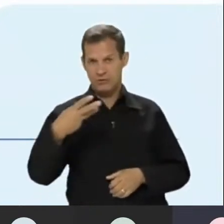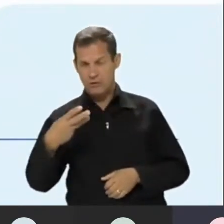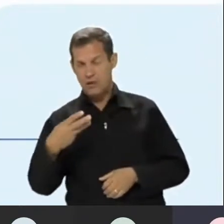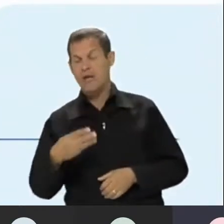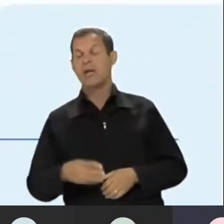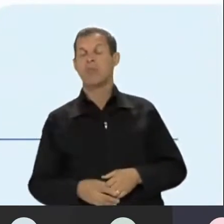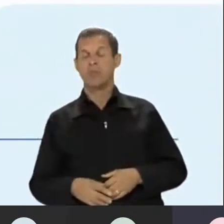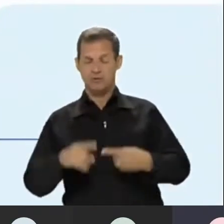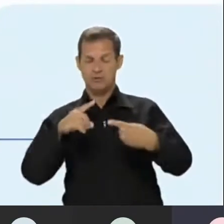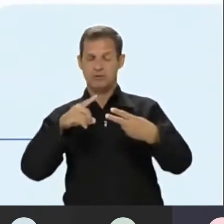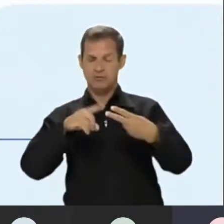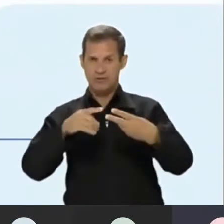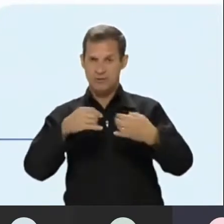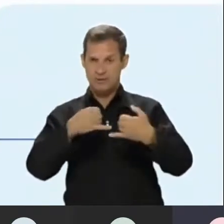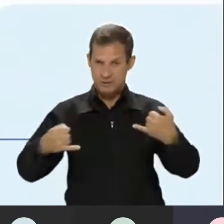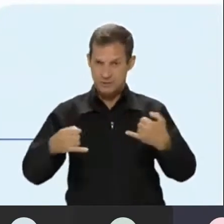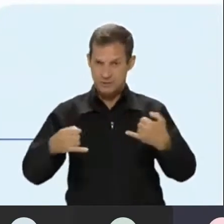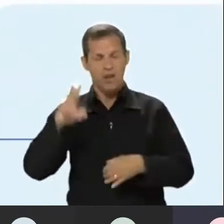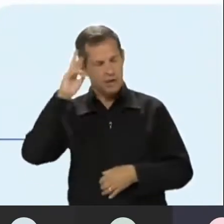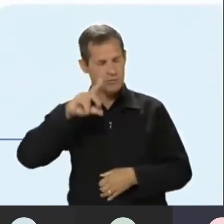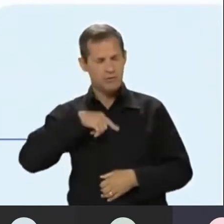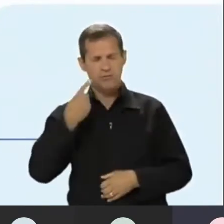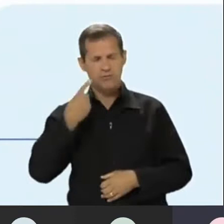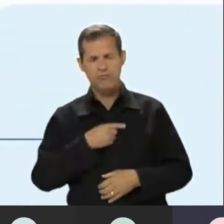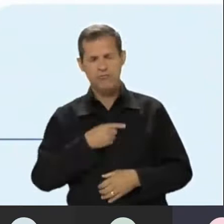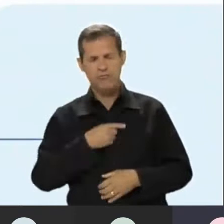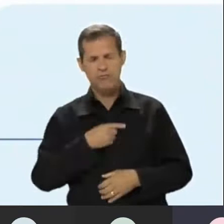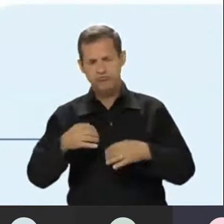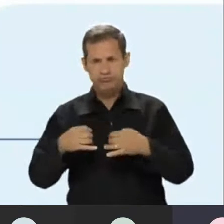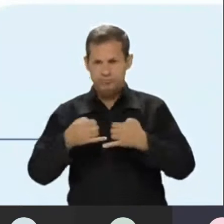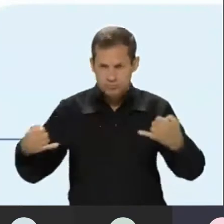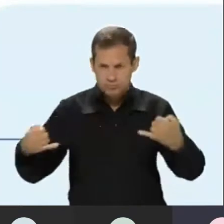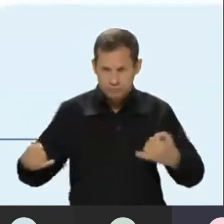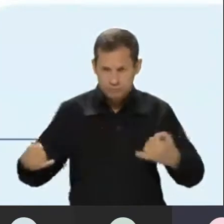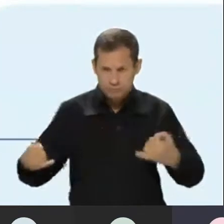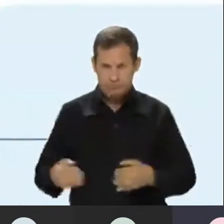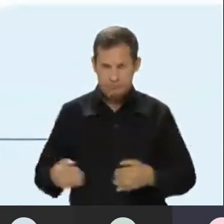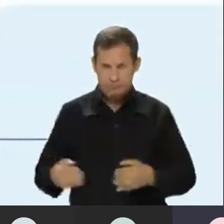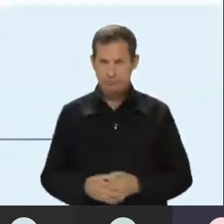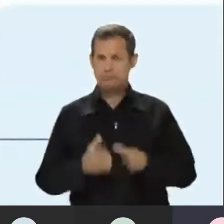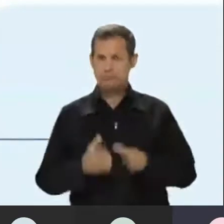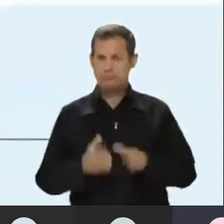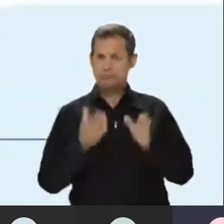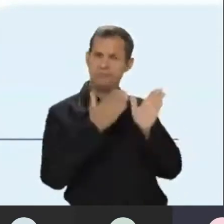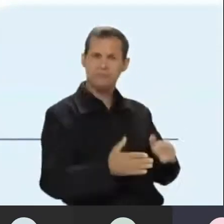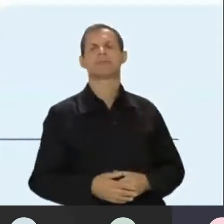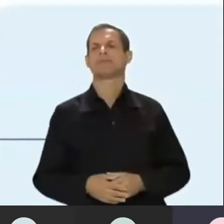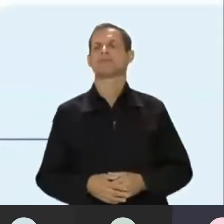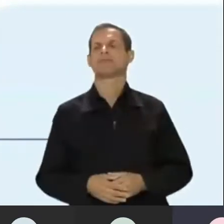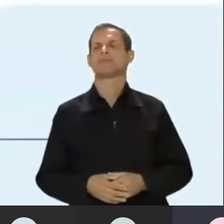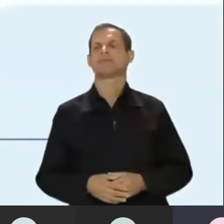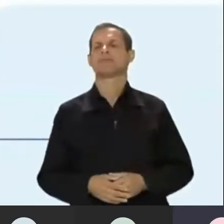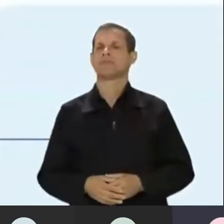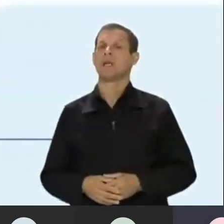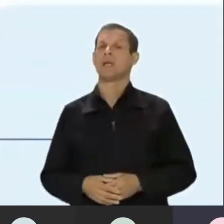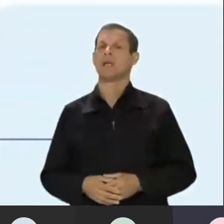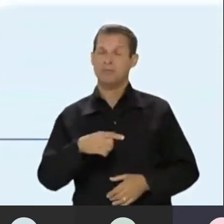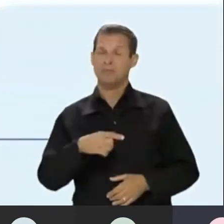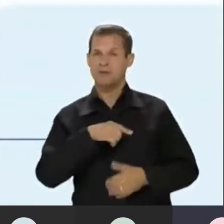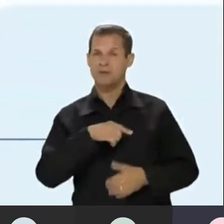vai ser a minha outra linha. Lembra que a gente tem que pegar e traçar aquela paralela aqui para eu